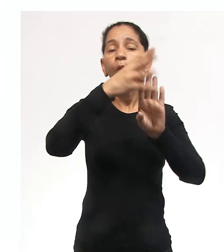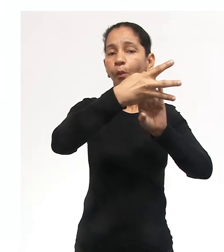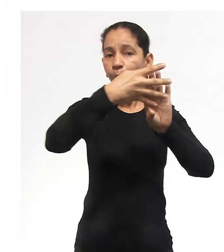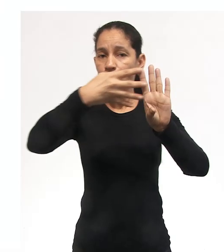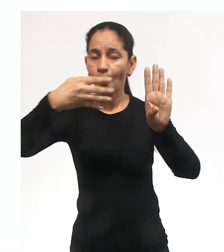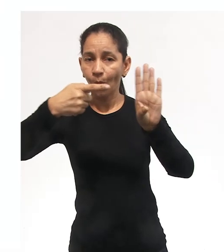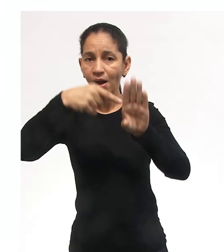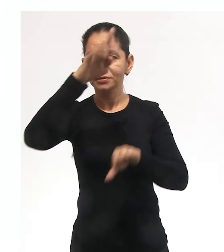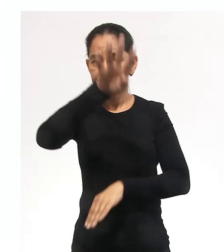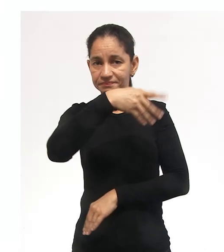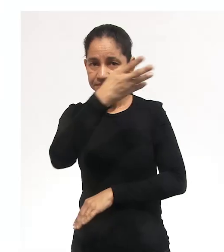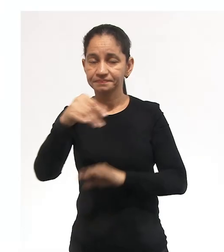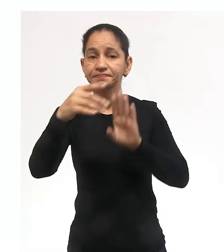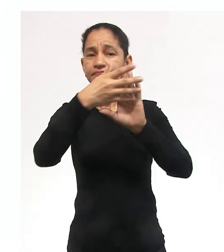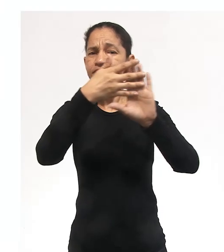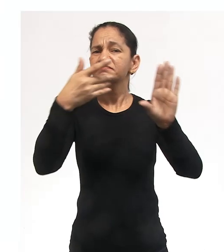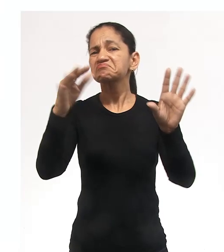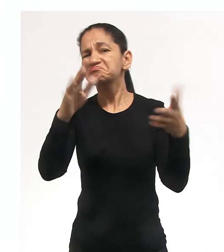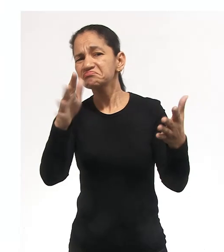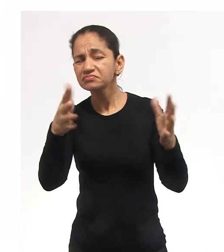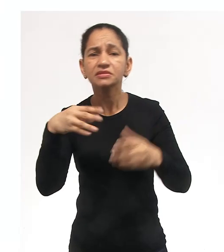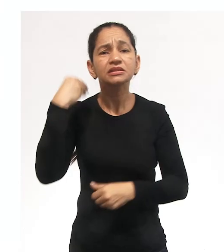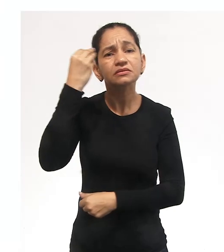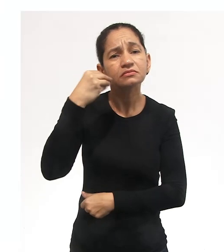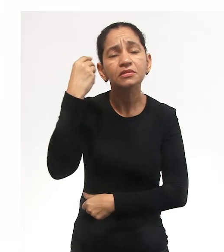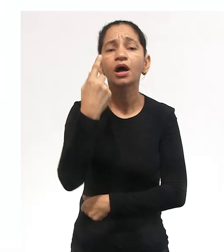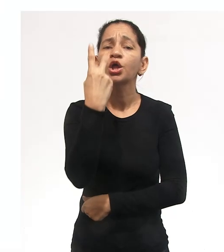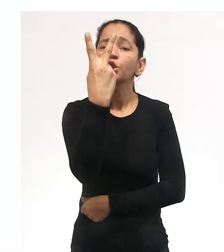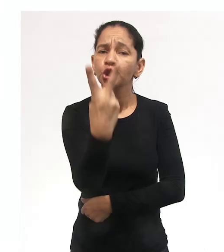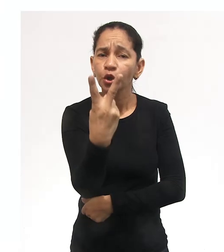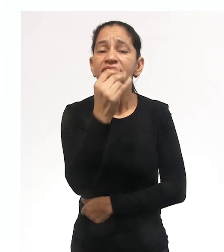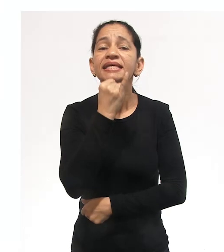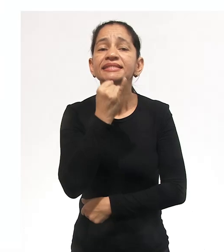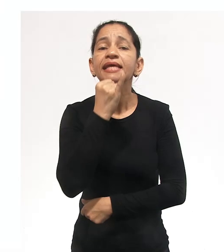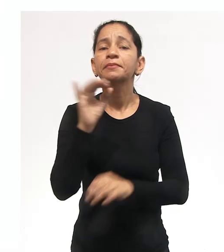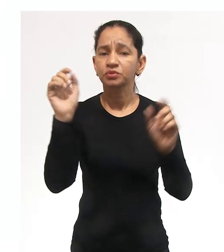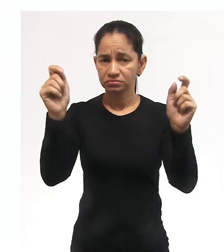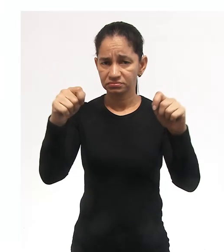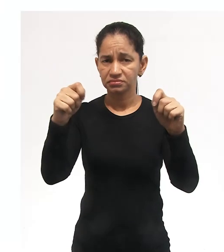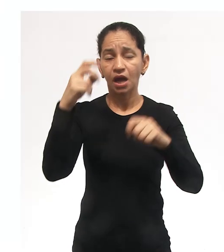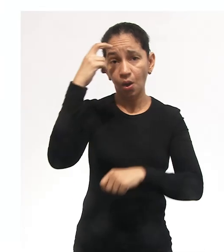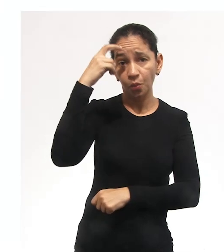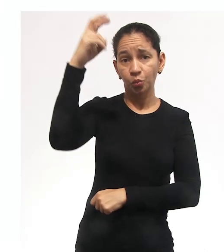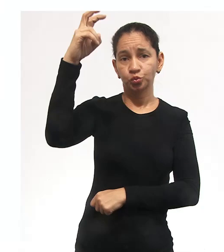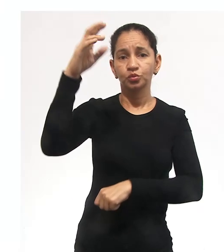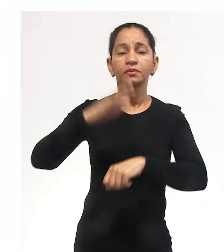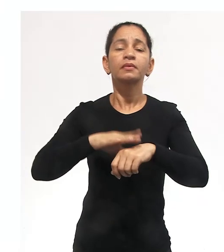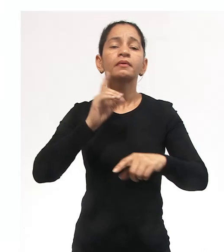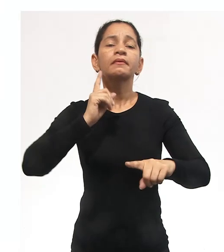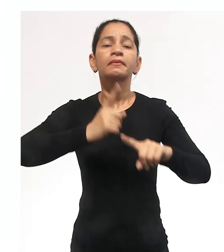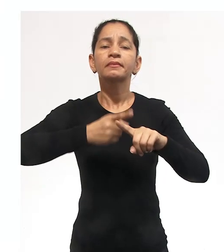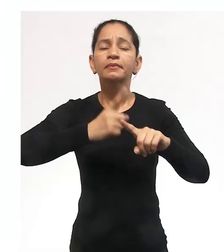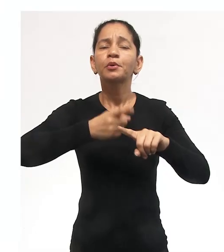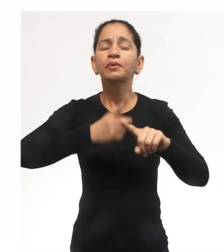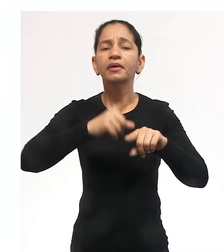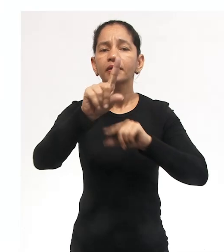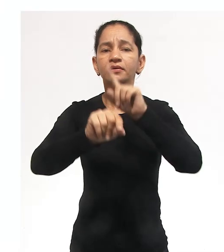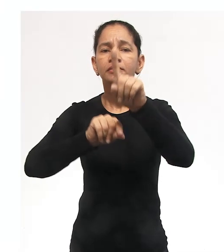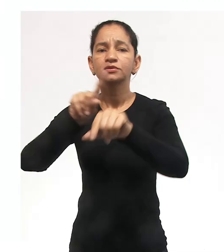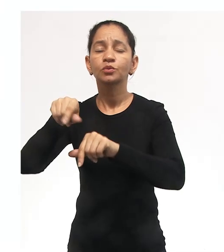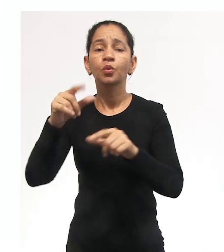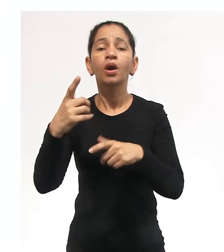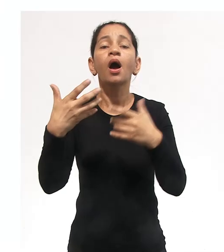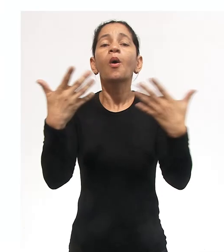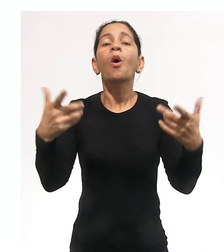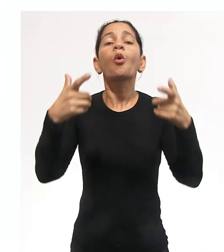síntese, interações sujeito-cultura, no mínimo 2 exemplos, por aspectos culturais, como o porquê da escolha